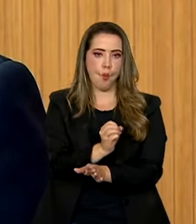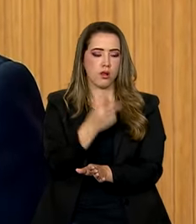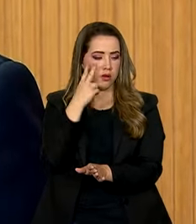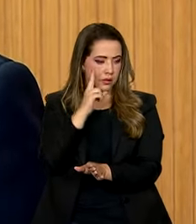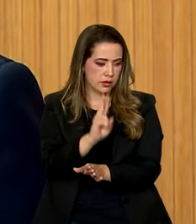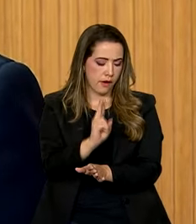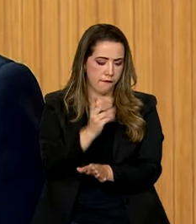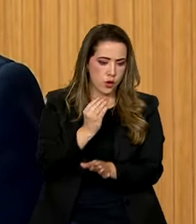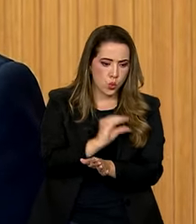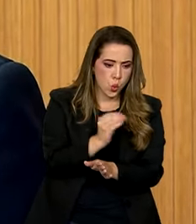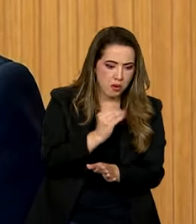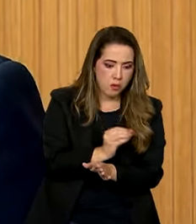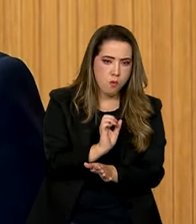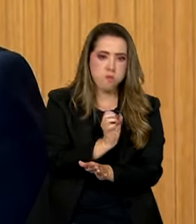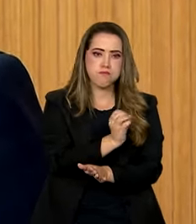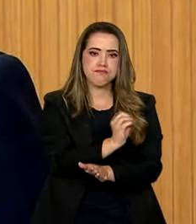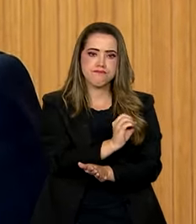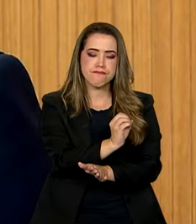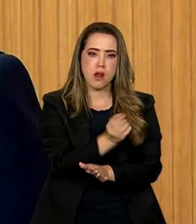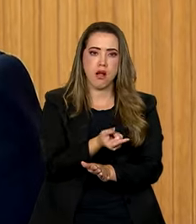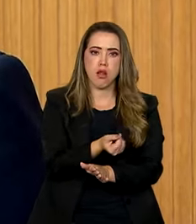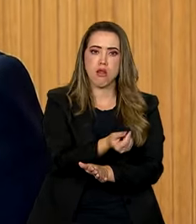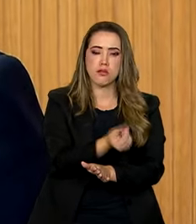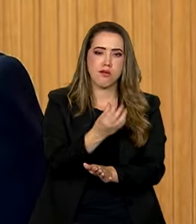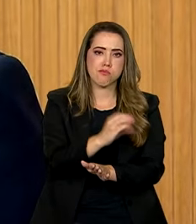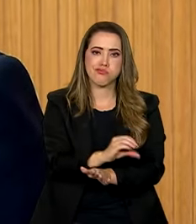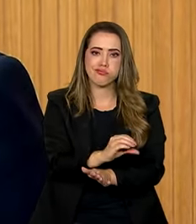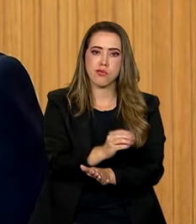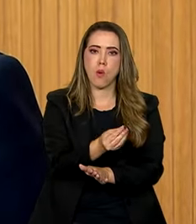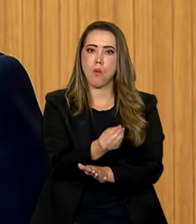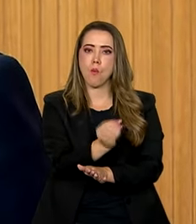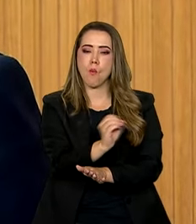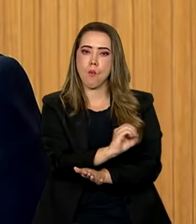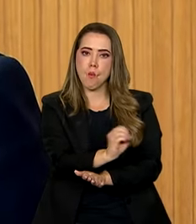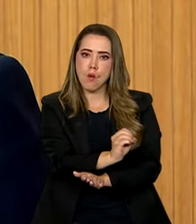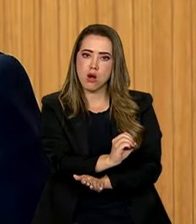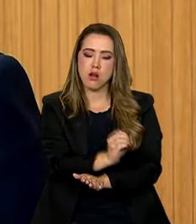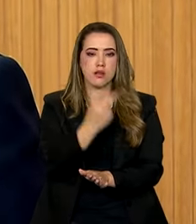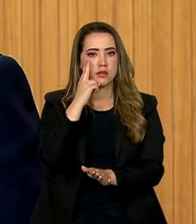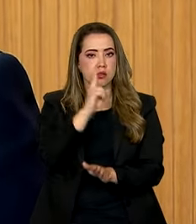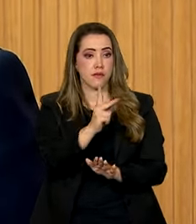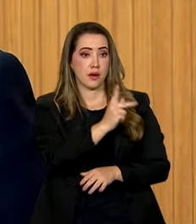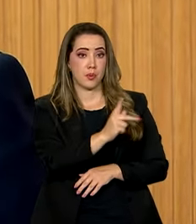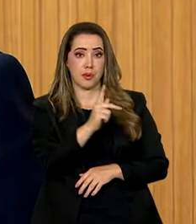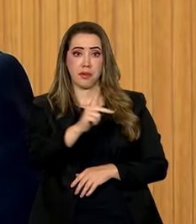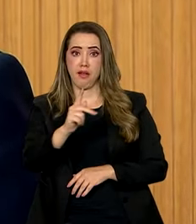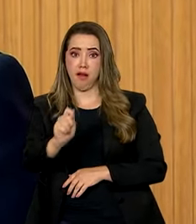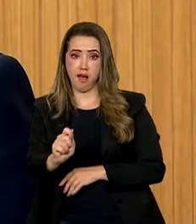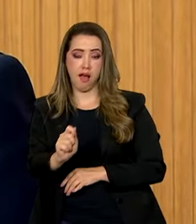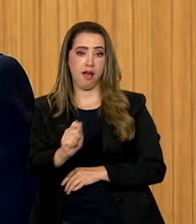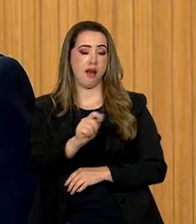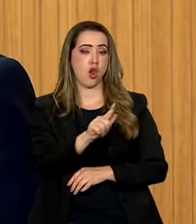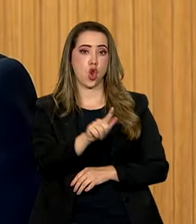investimentos, as previsões orçamentárias nos planos plurianual, nas leis orçamentárias,